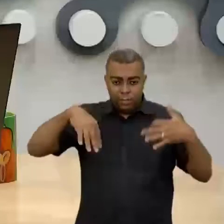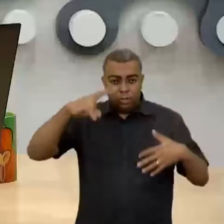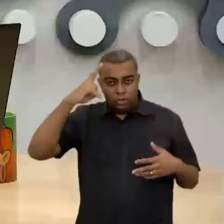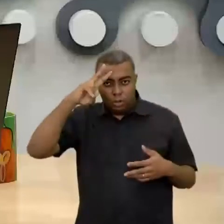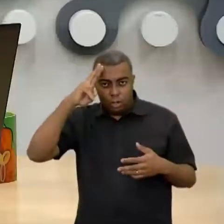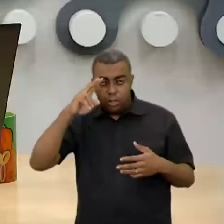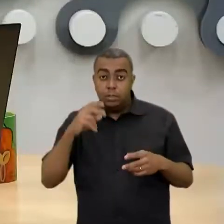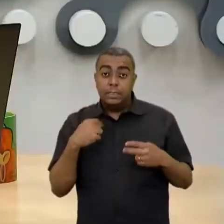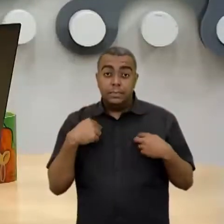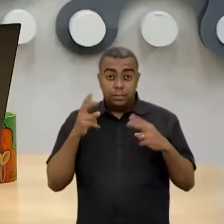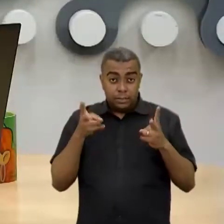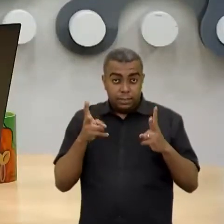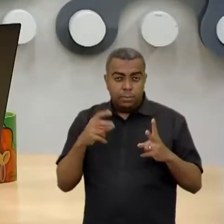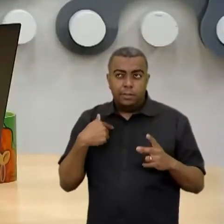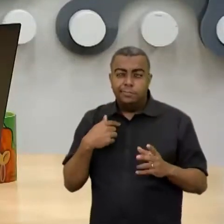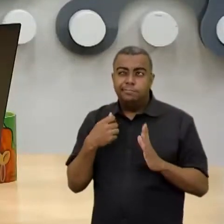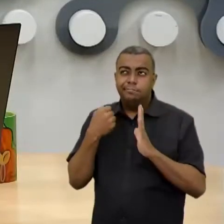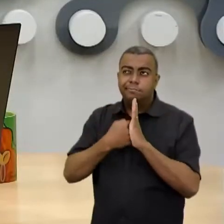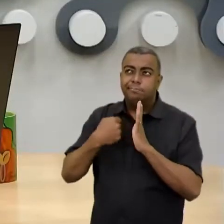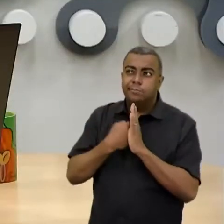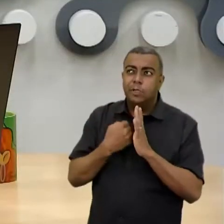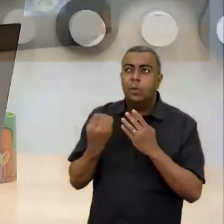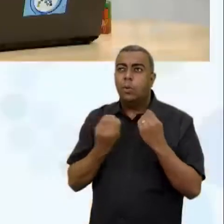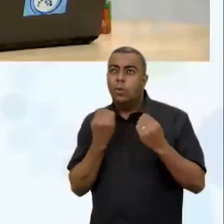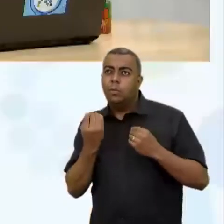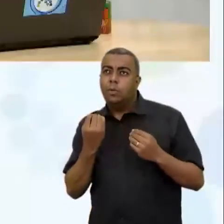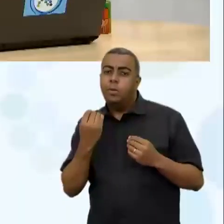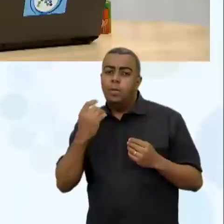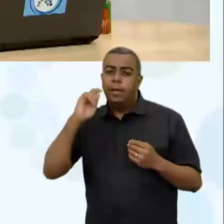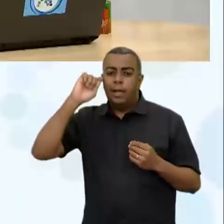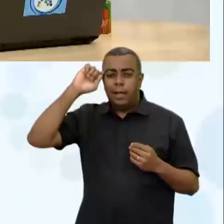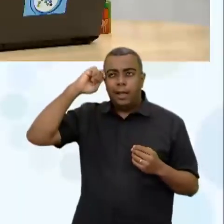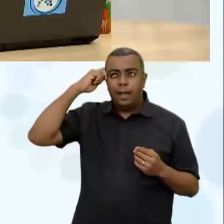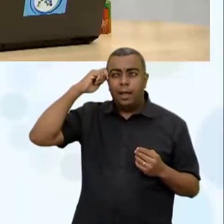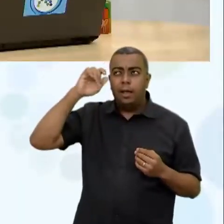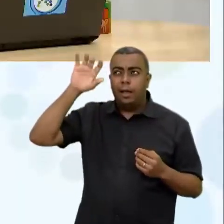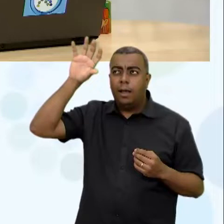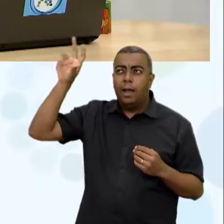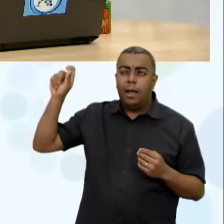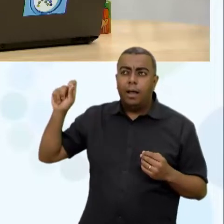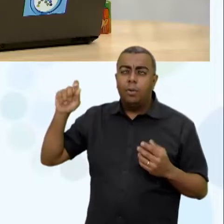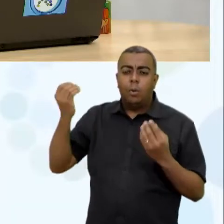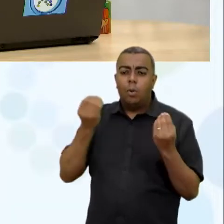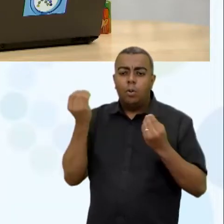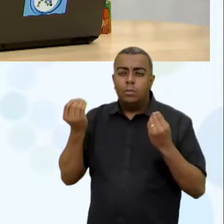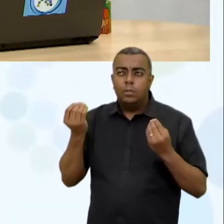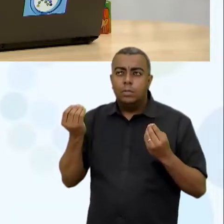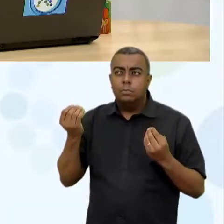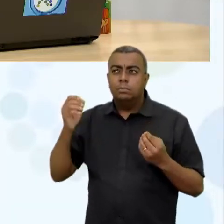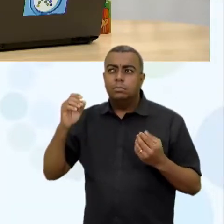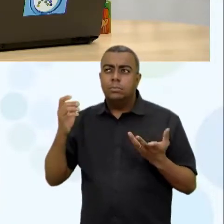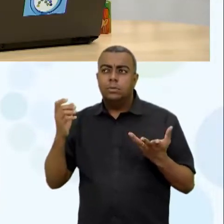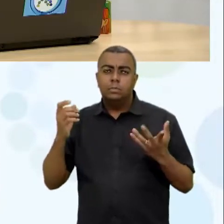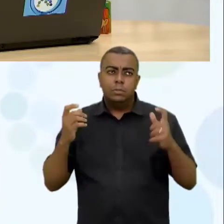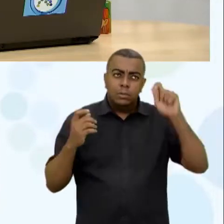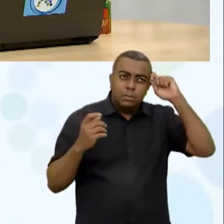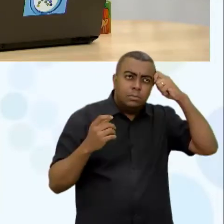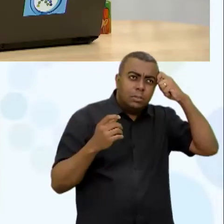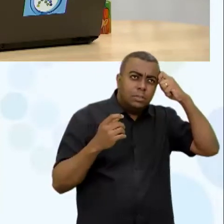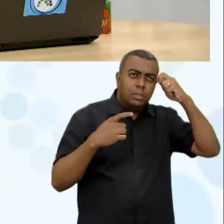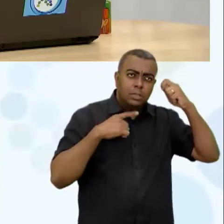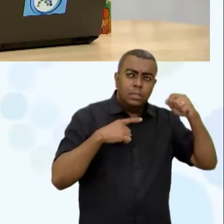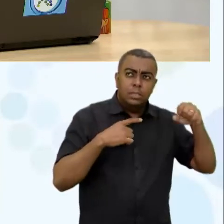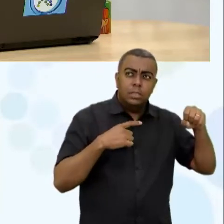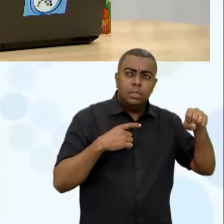sempre alguns questionamentos do tipo, mas na África também existia escravidão, mas Zumbi também tinha escravos, então por